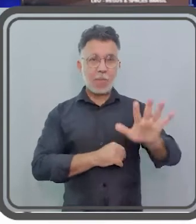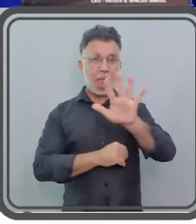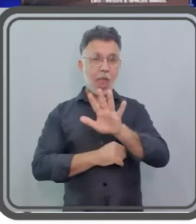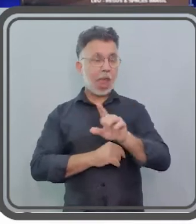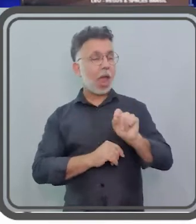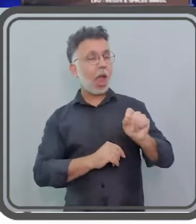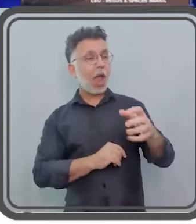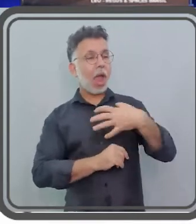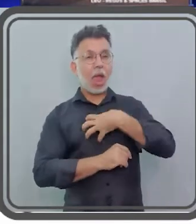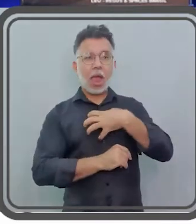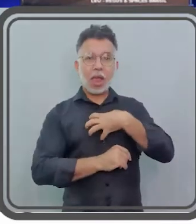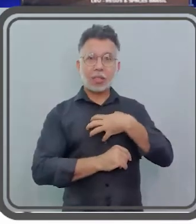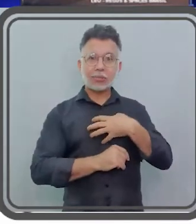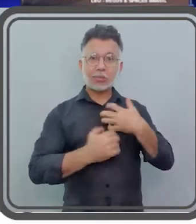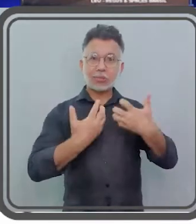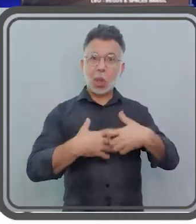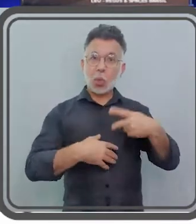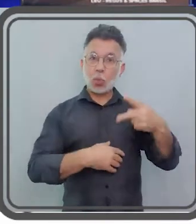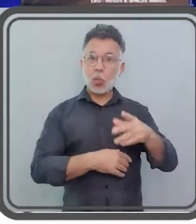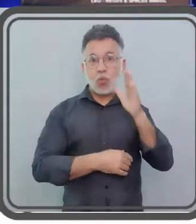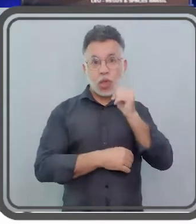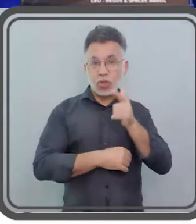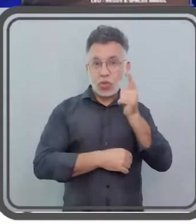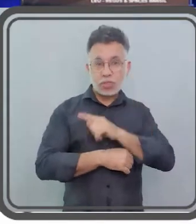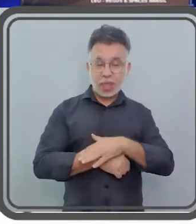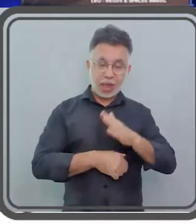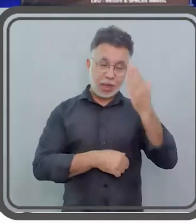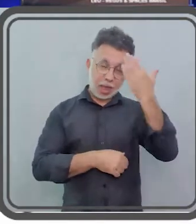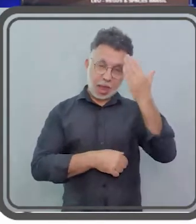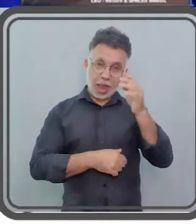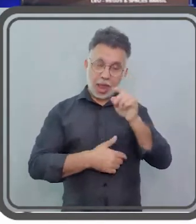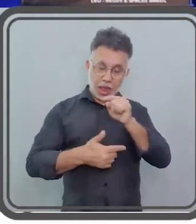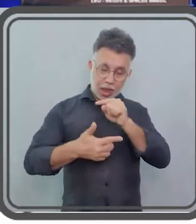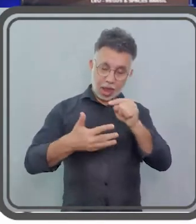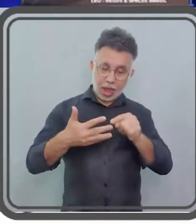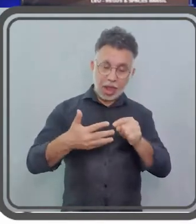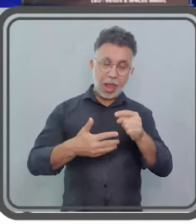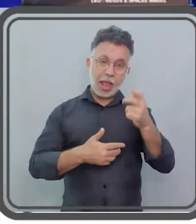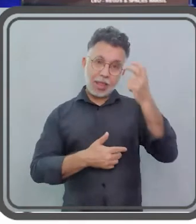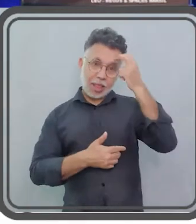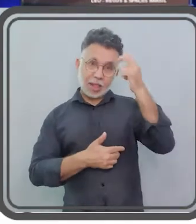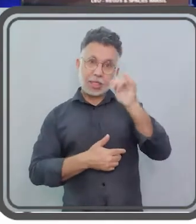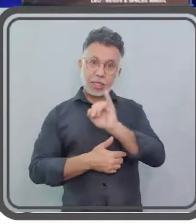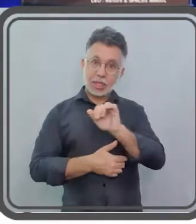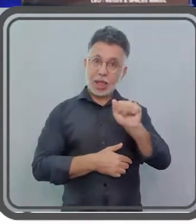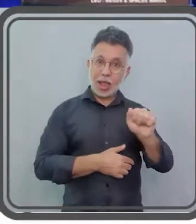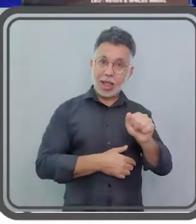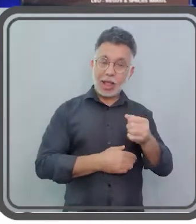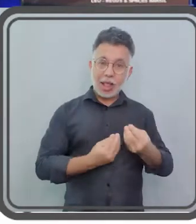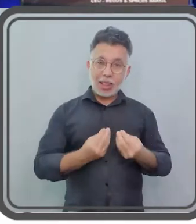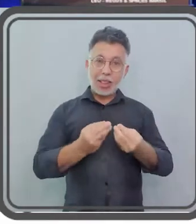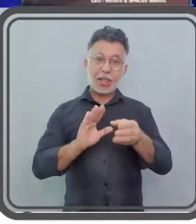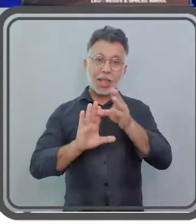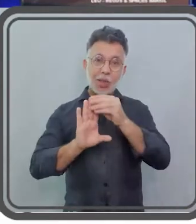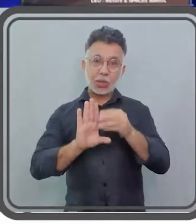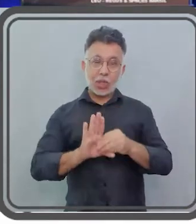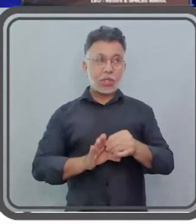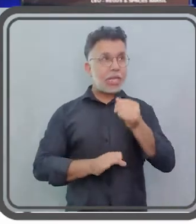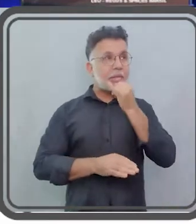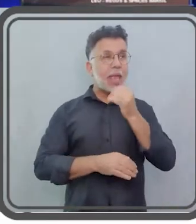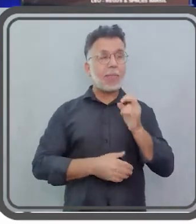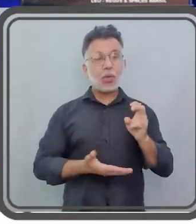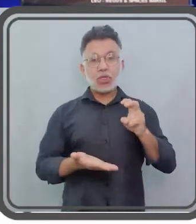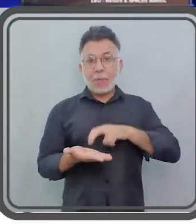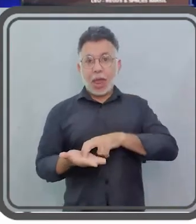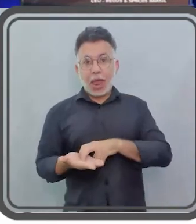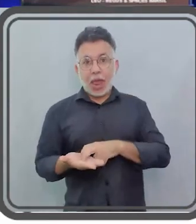gente mapeia a situação do funcionário, a gente consegue, através da inteligência artificial, trazer conteúdo, que seja de manhã, como é tomar um